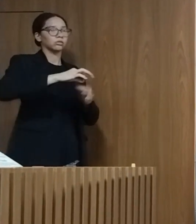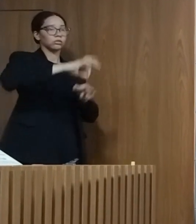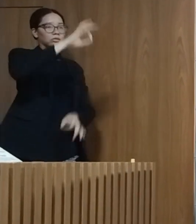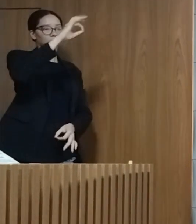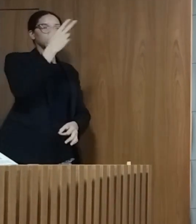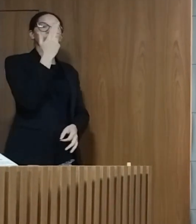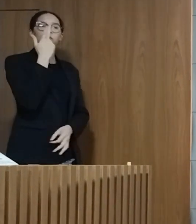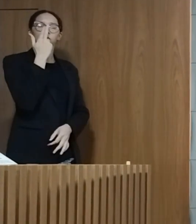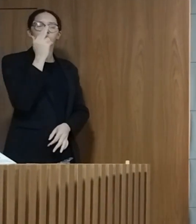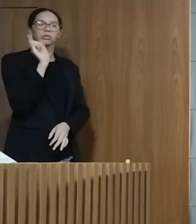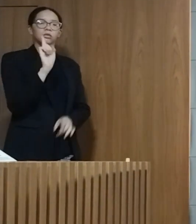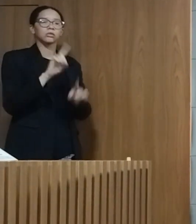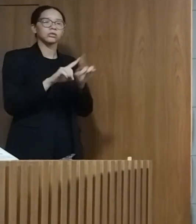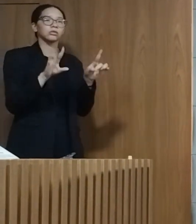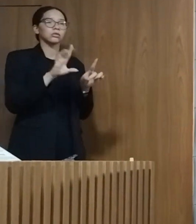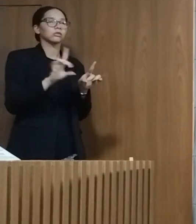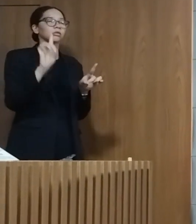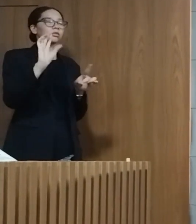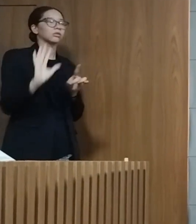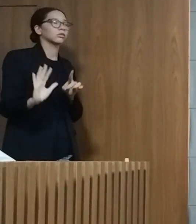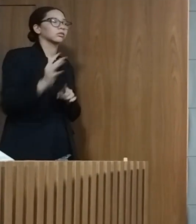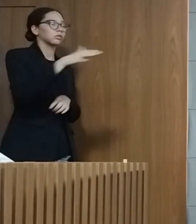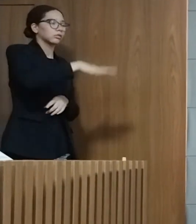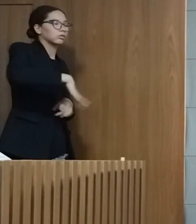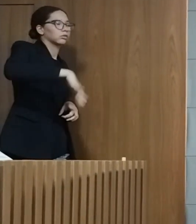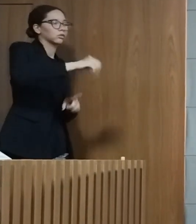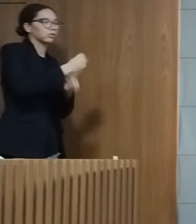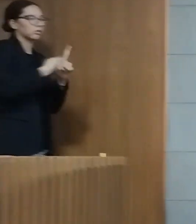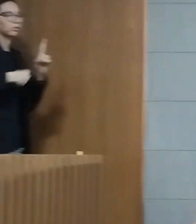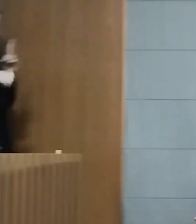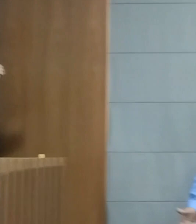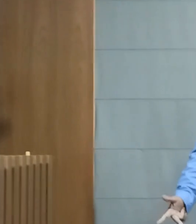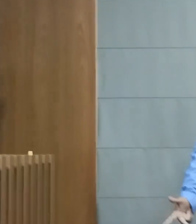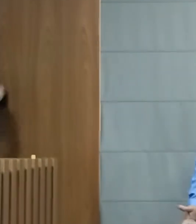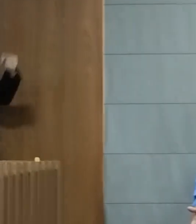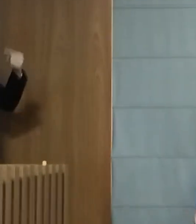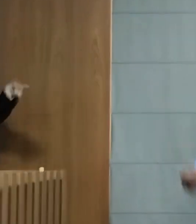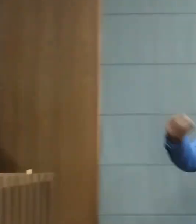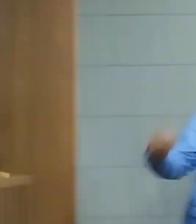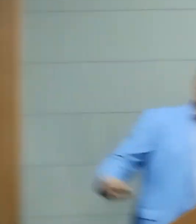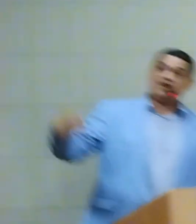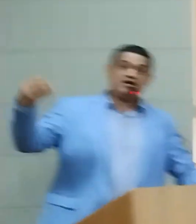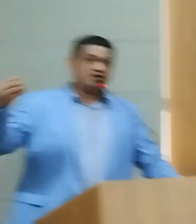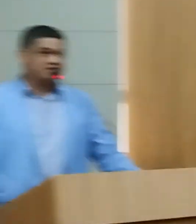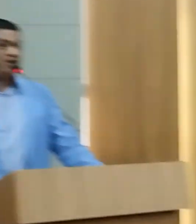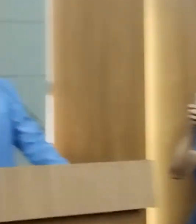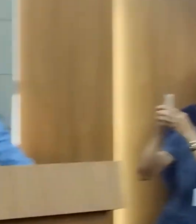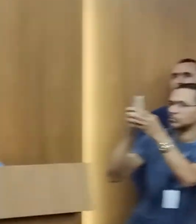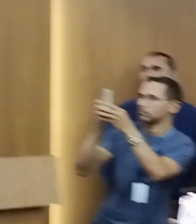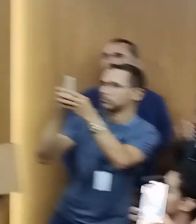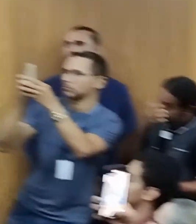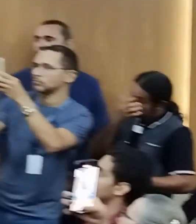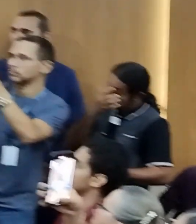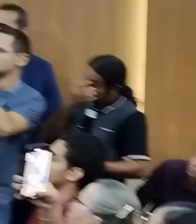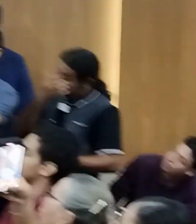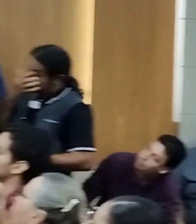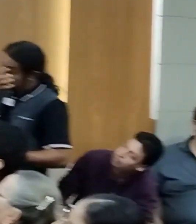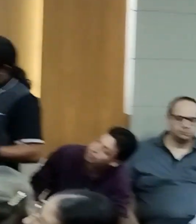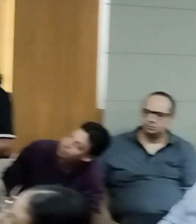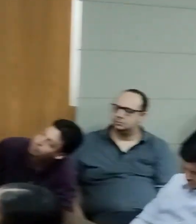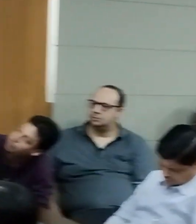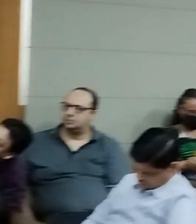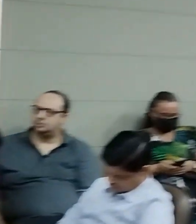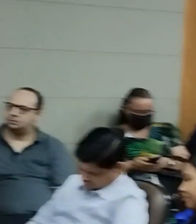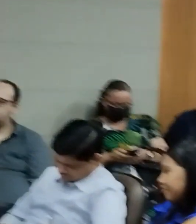espiritual cristã. Deus opera na esfera social, na esfera política, na esfera econômica. Ele não ficou